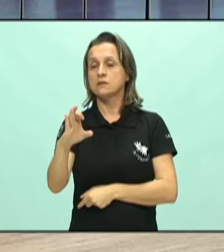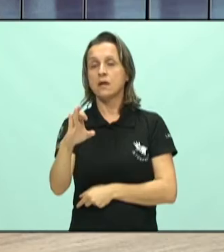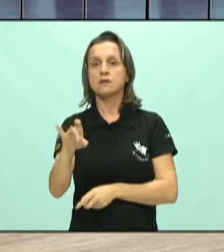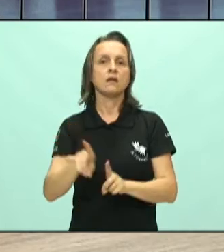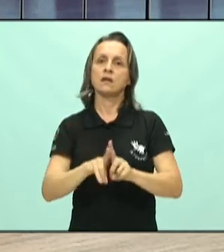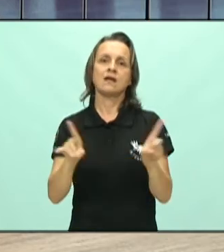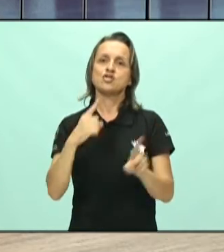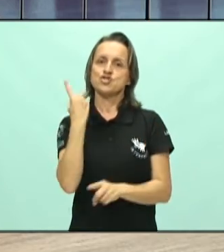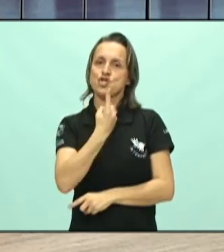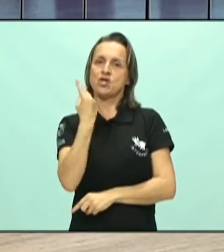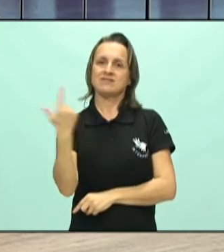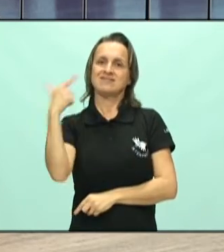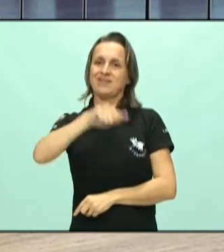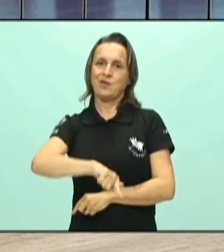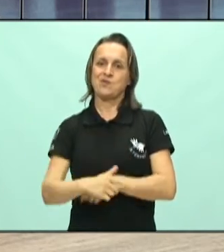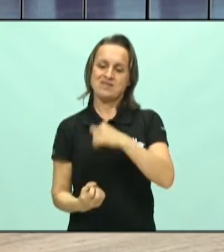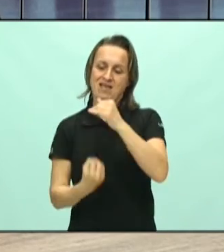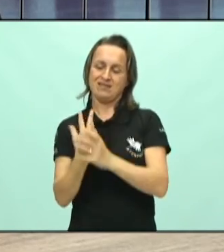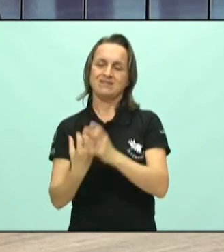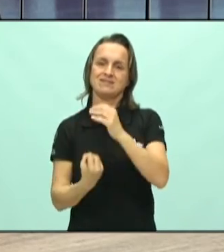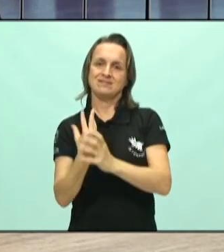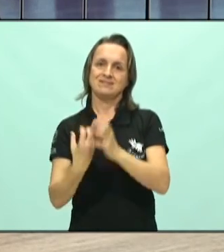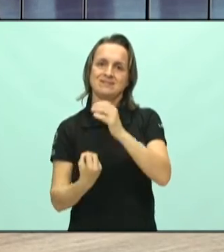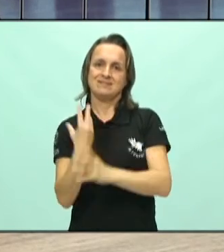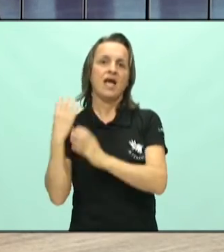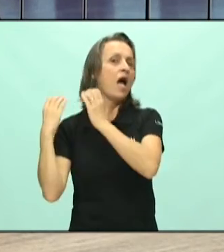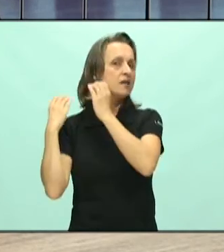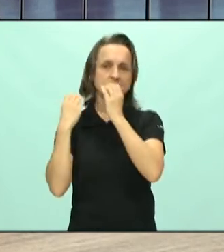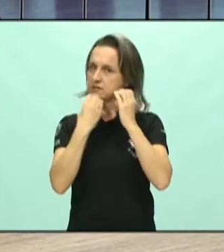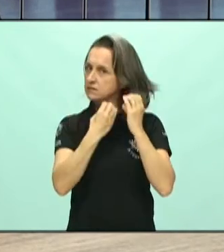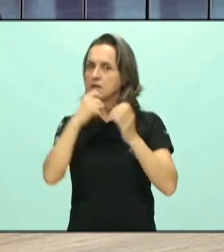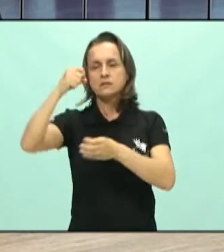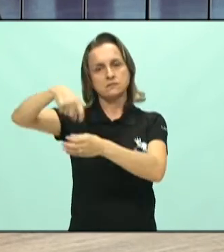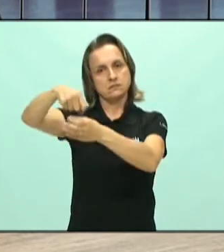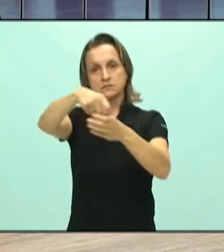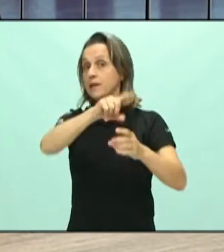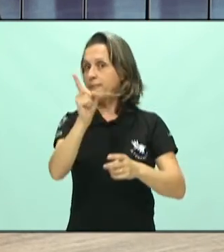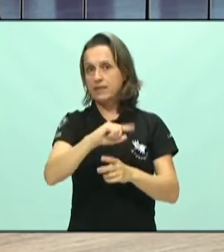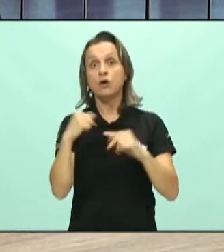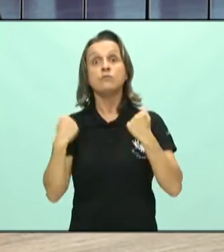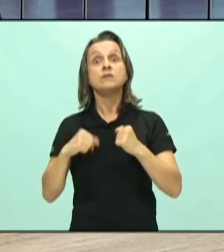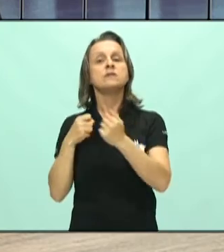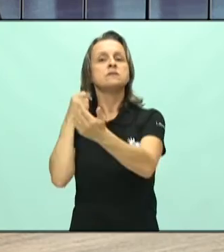é autossuficiente na produção do milho, traz de outros estados.